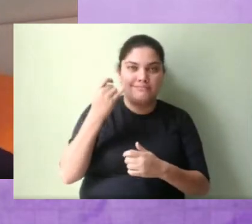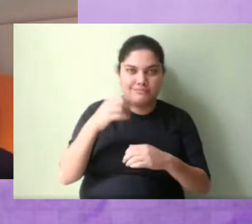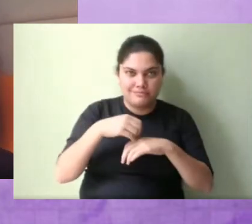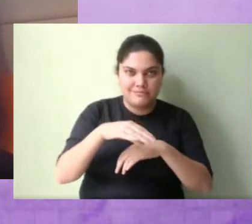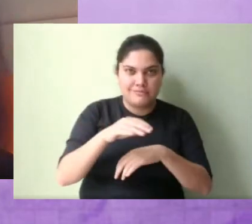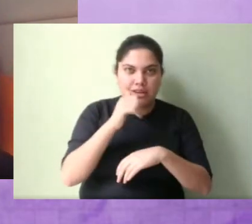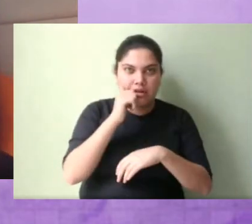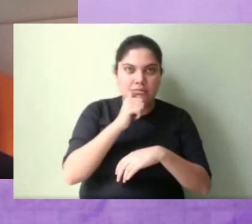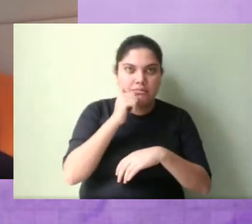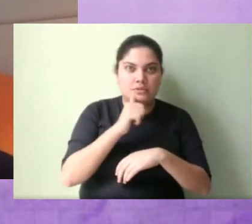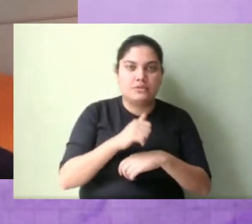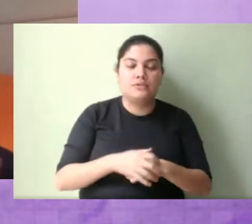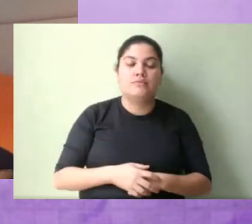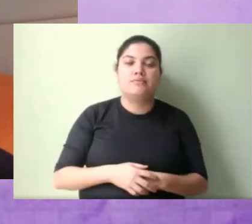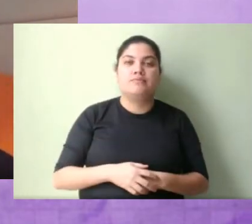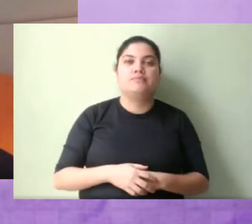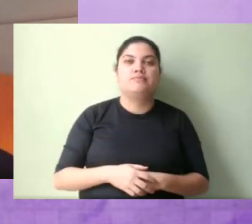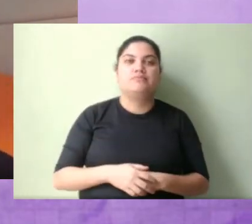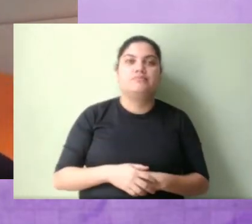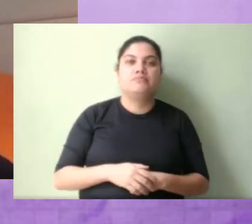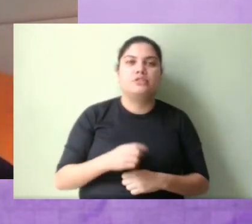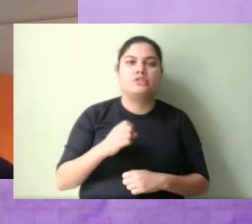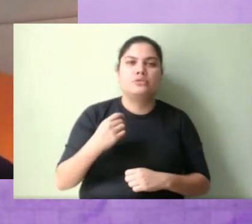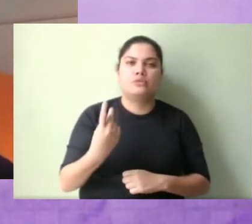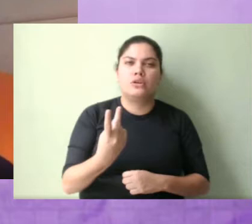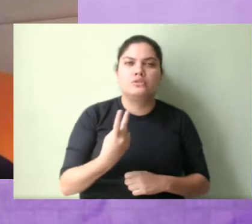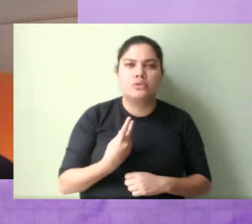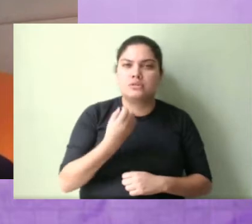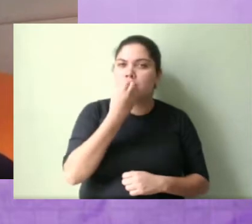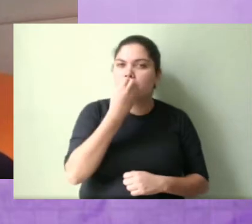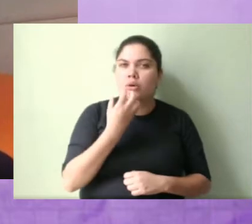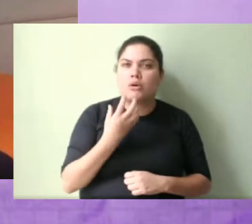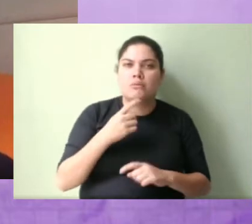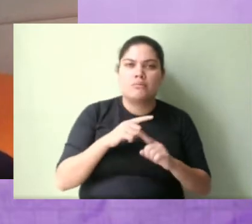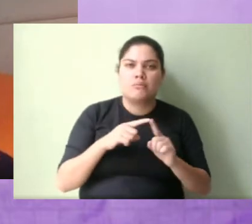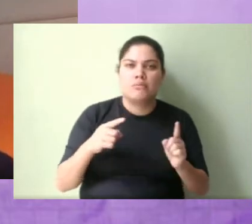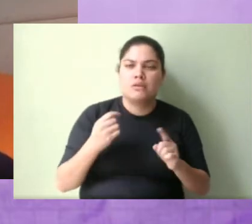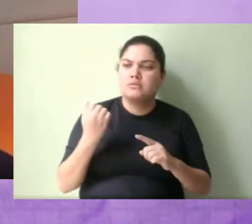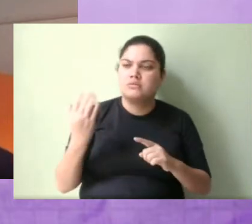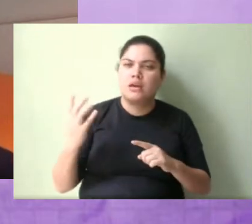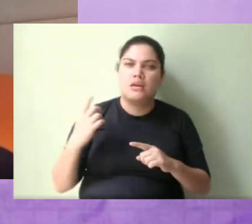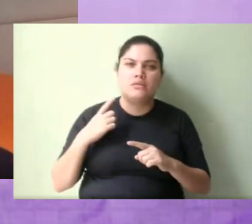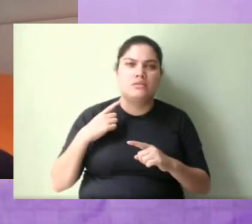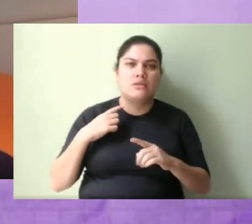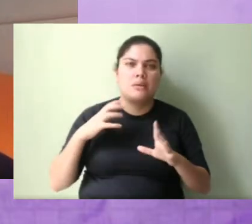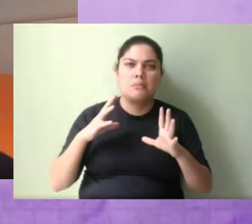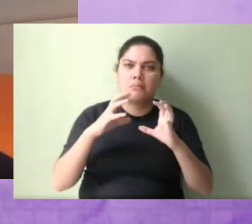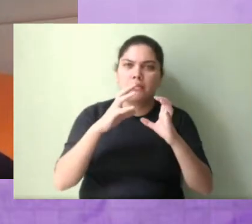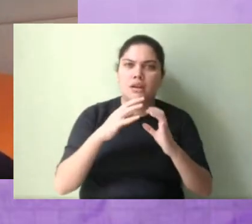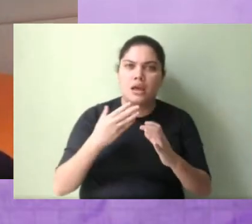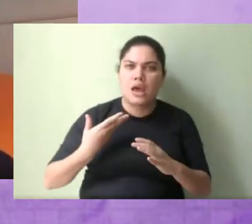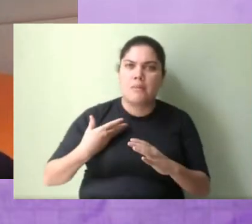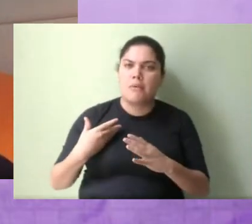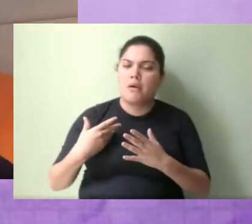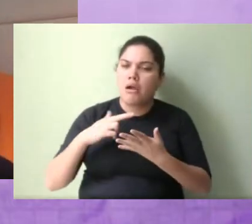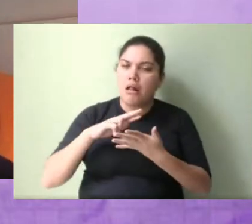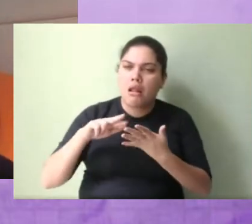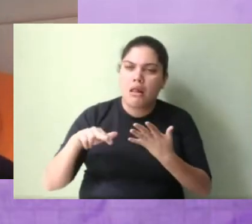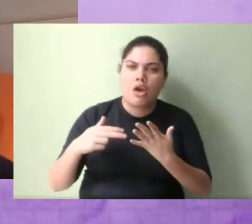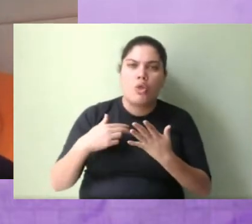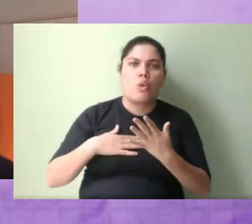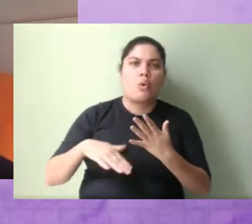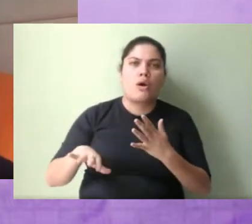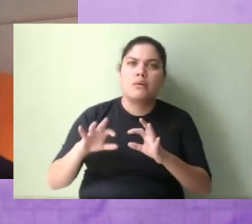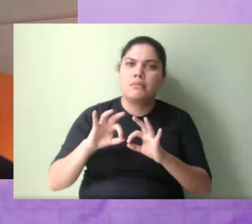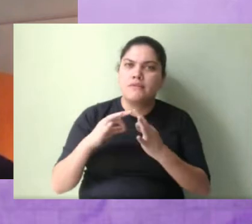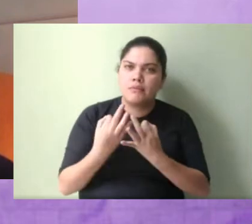amigos, te podando da família. A frase clássica que eu ouço, né, fica a dica aí para as meninas que vão escutar a gente, quando estamos só nós